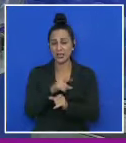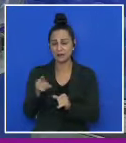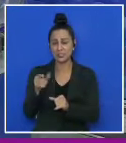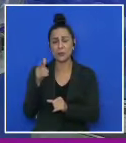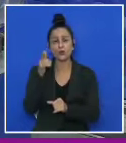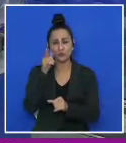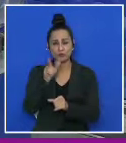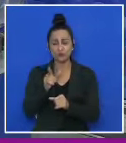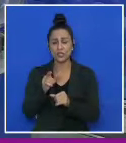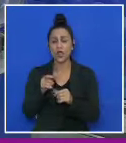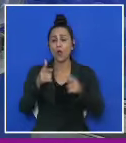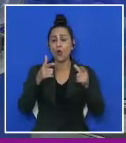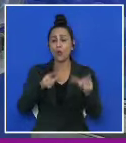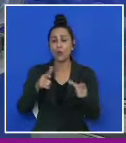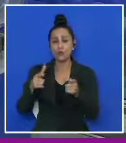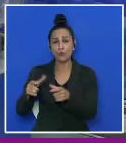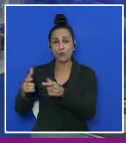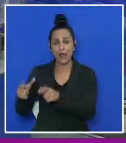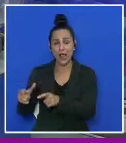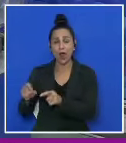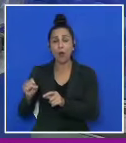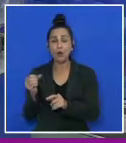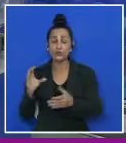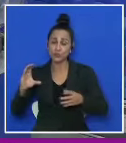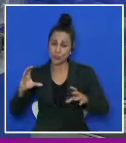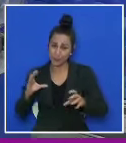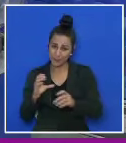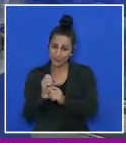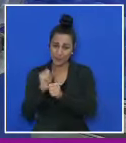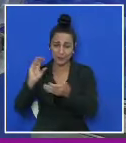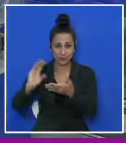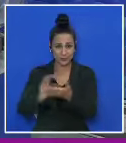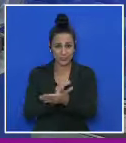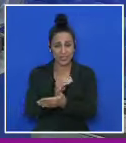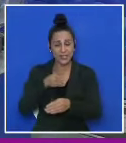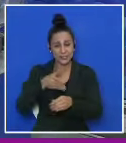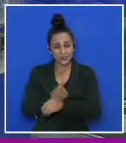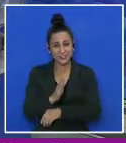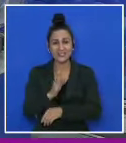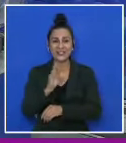você poderá saber de onde são as apostas vencedoras. Se o prêmio está acumulado, é só